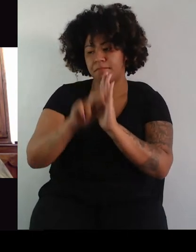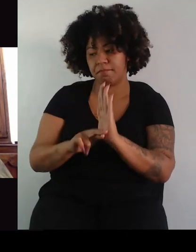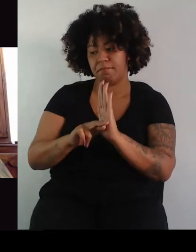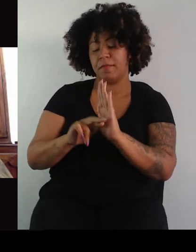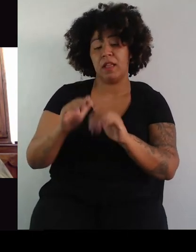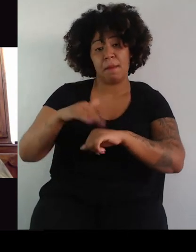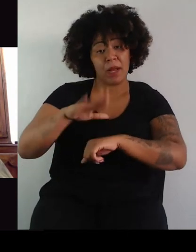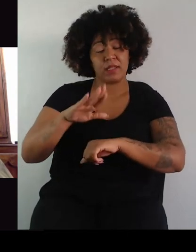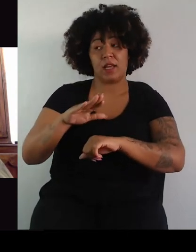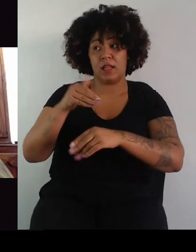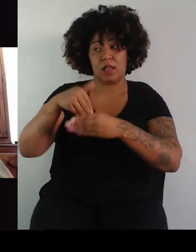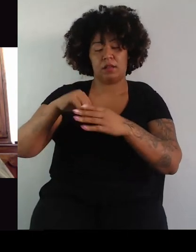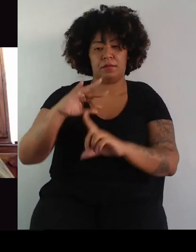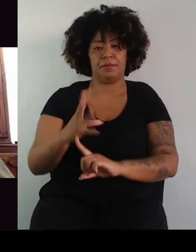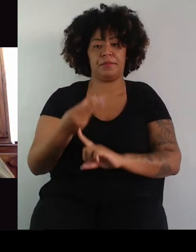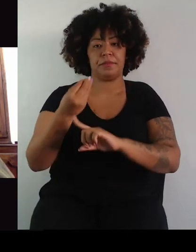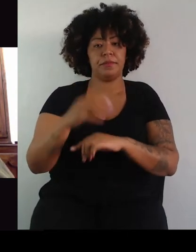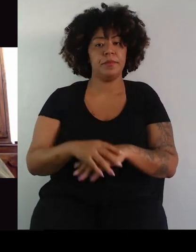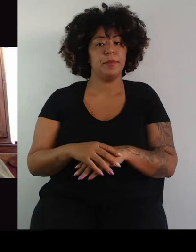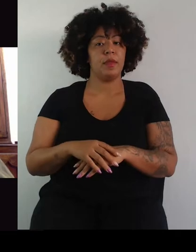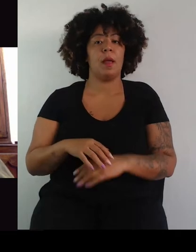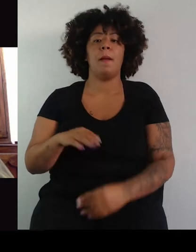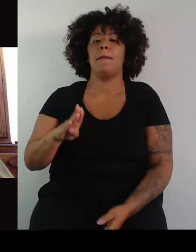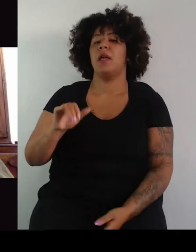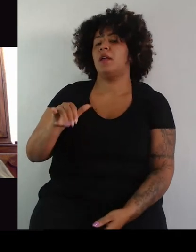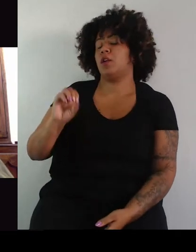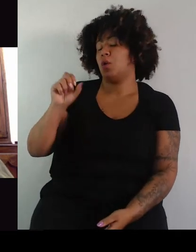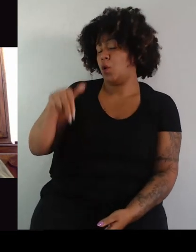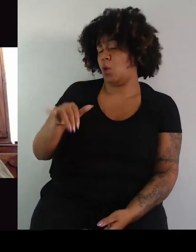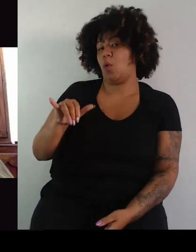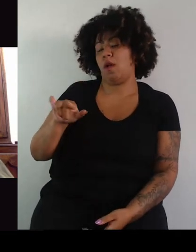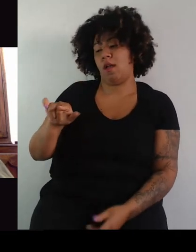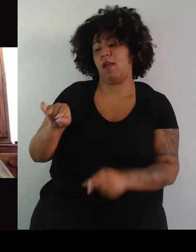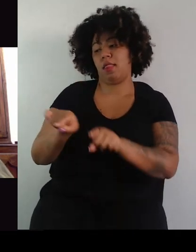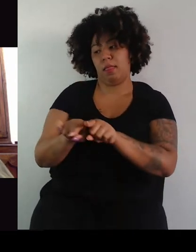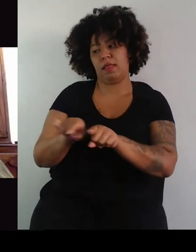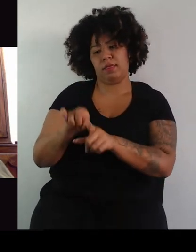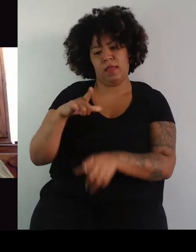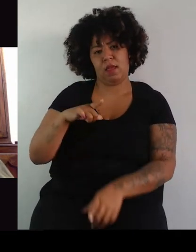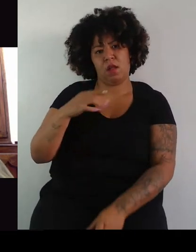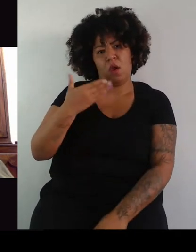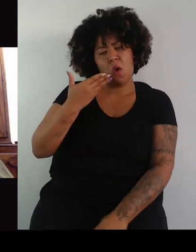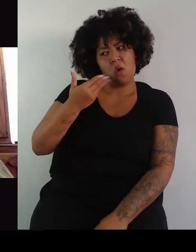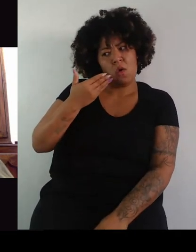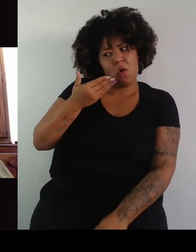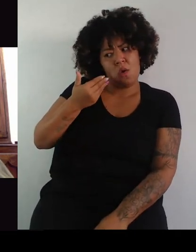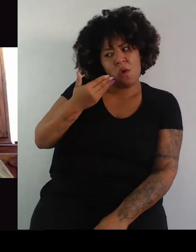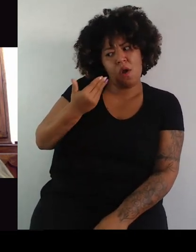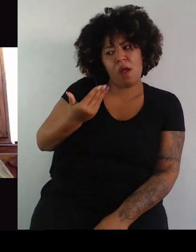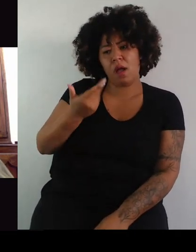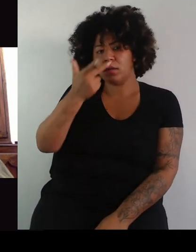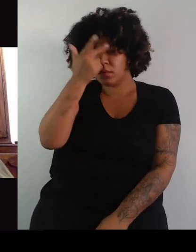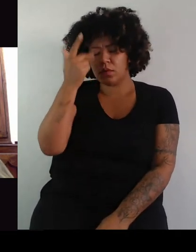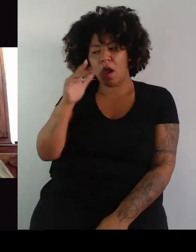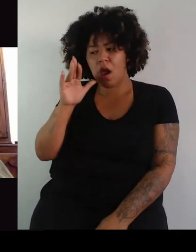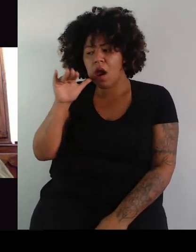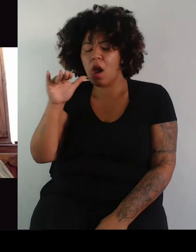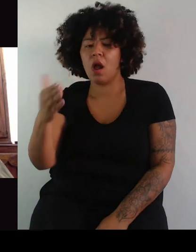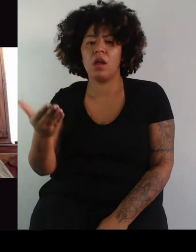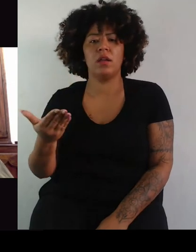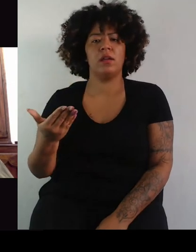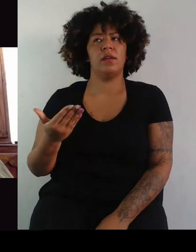o bacon ele é uma dessas figuras que atrai curiosidade também se construiu